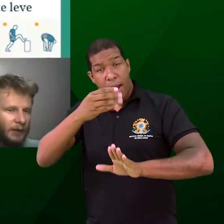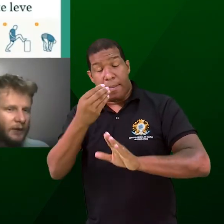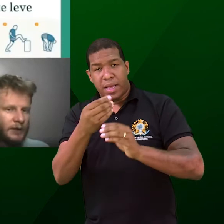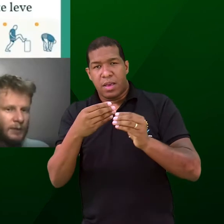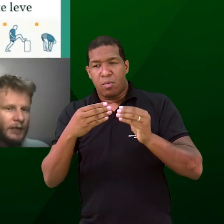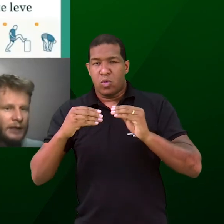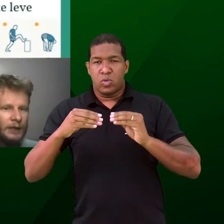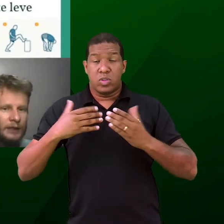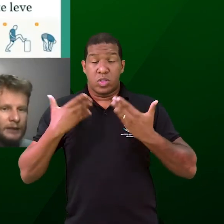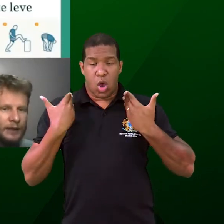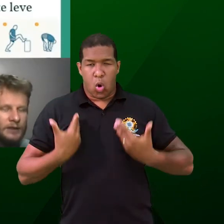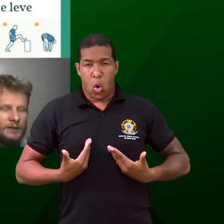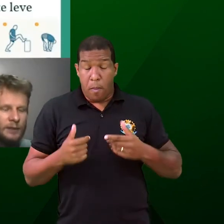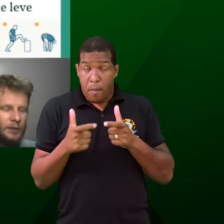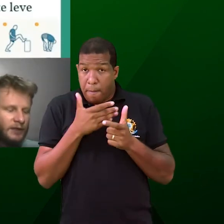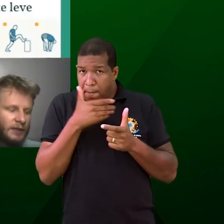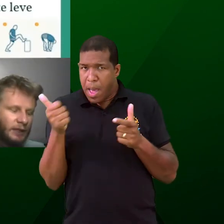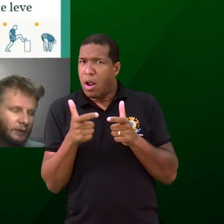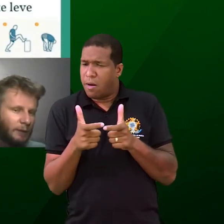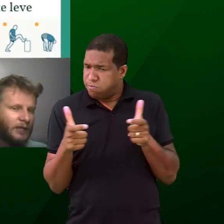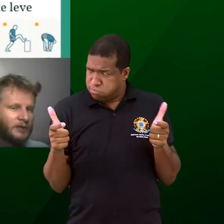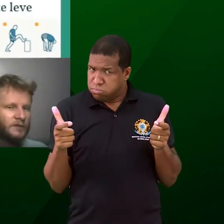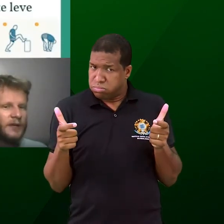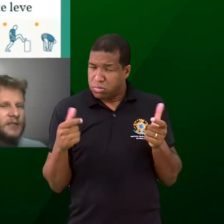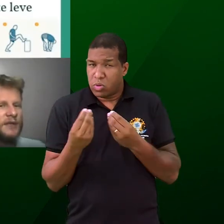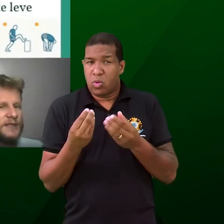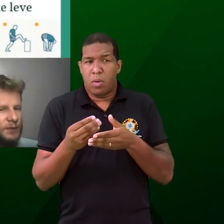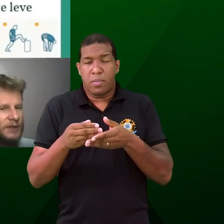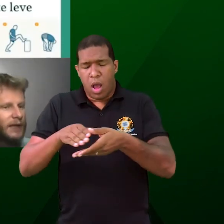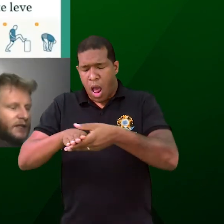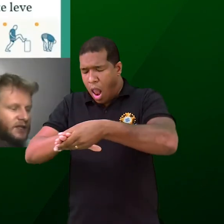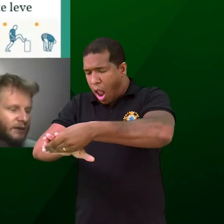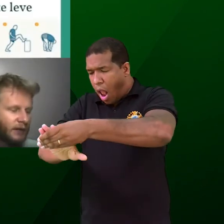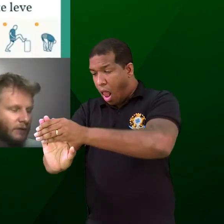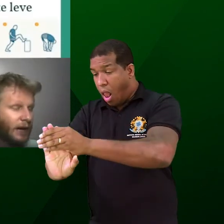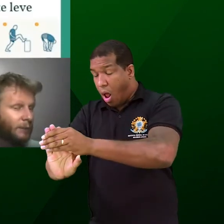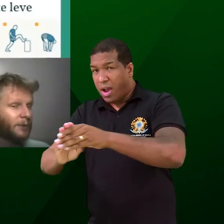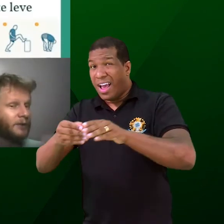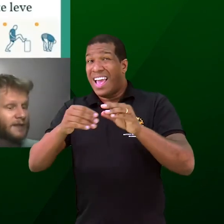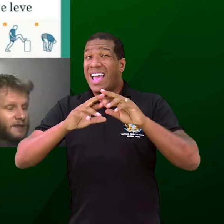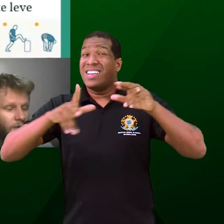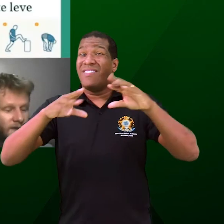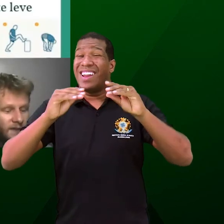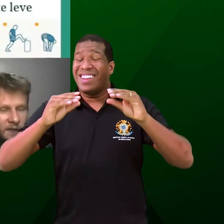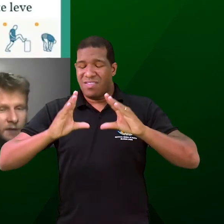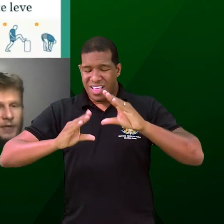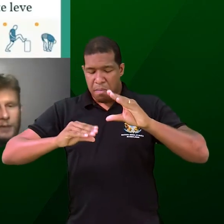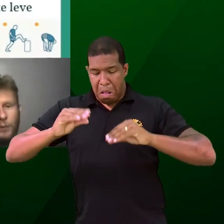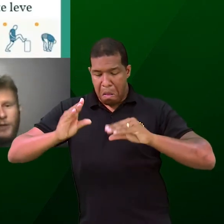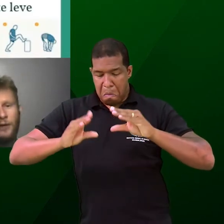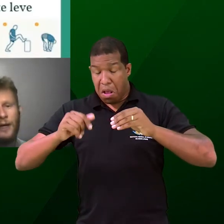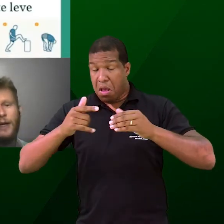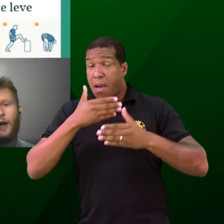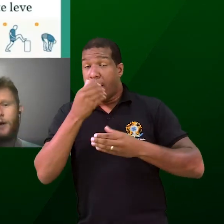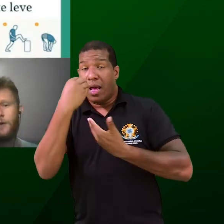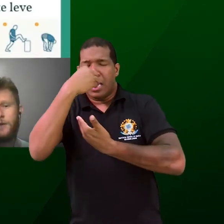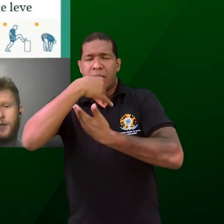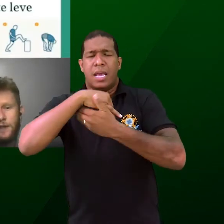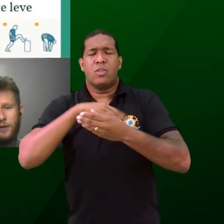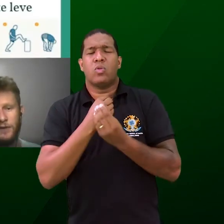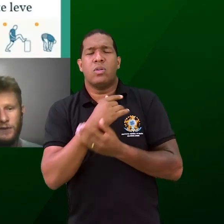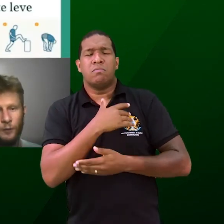minuto. Tá? Então você conta 10 segundos, opa, e deu 6 batimentos,